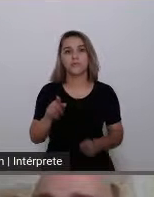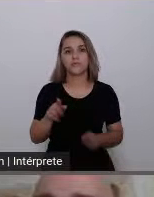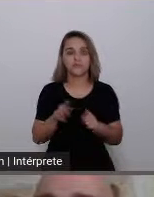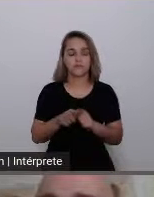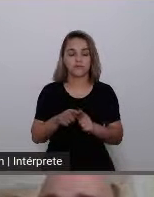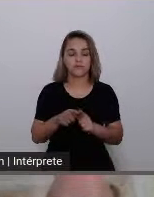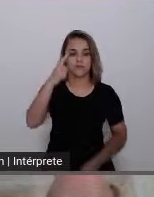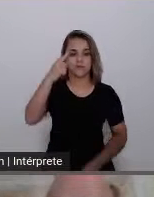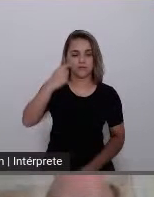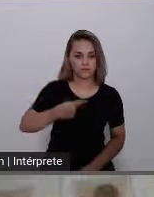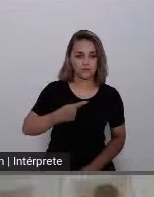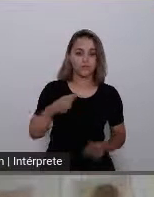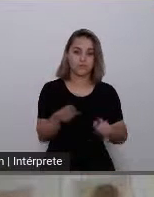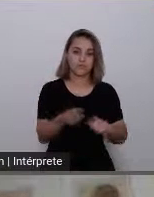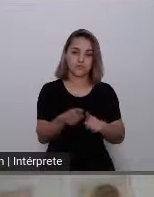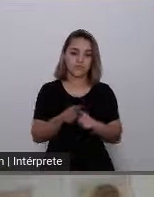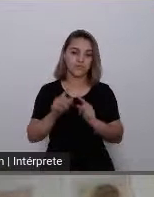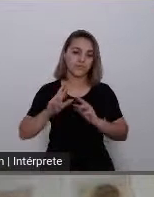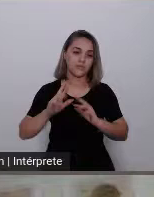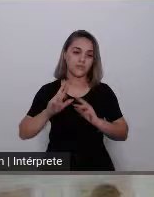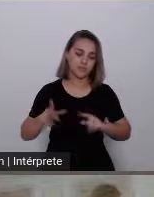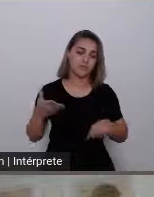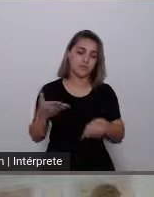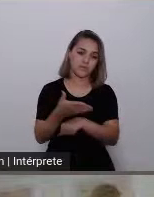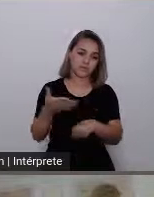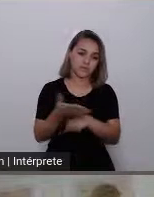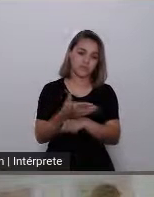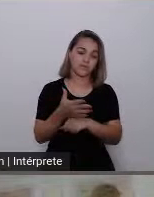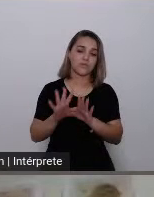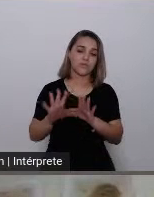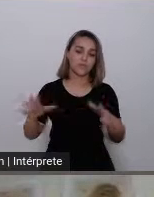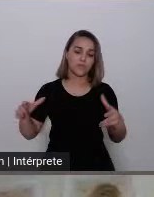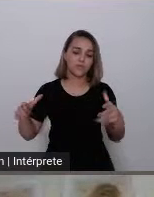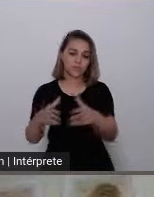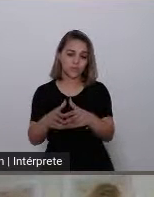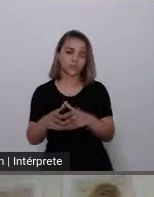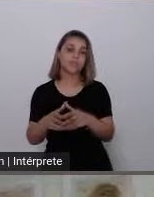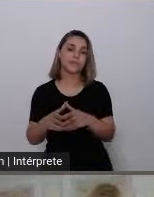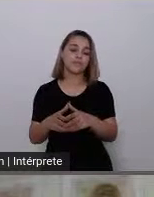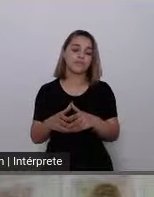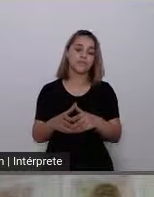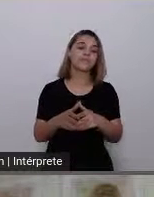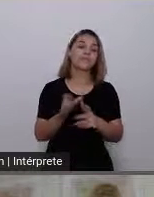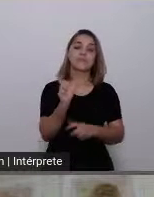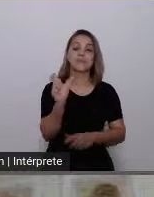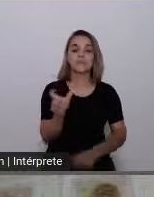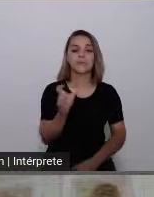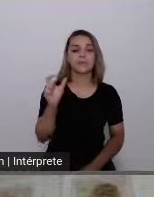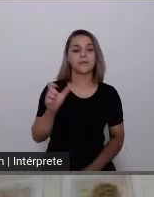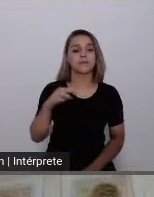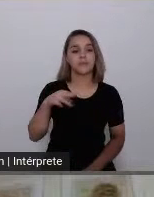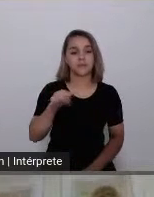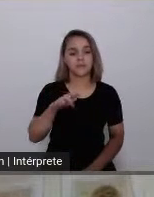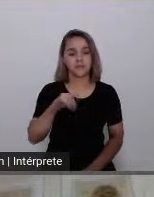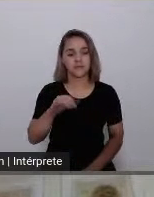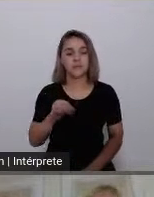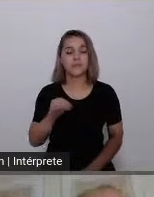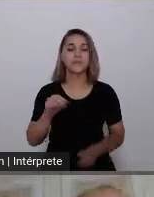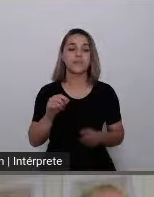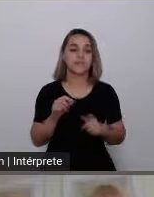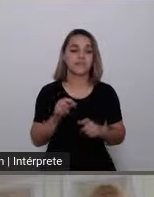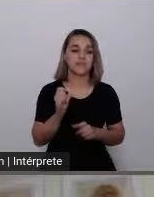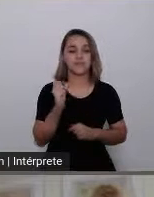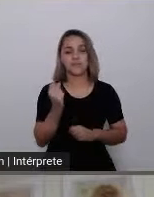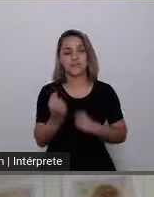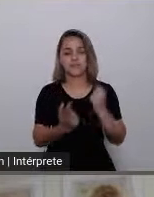individualismo e não como parte da expressão coletiva. Nas palavras de Mário, com algumas... Abre aspas. Com alguma exceção